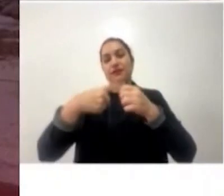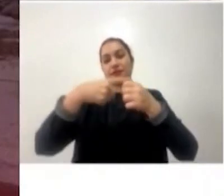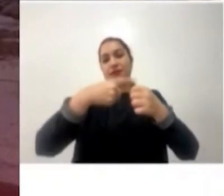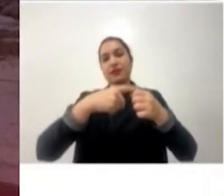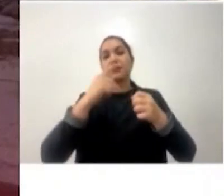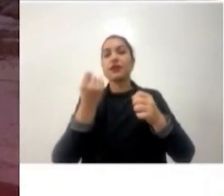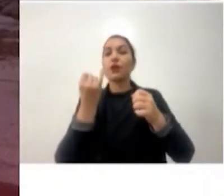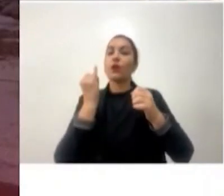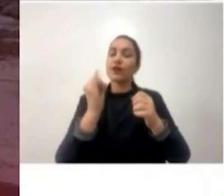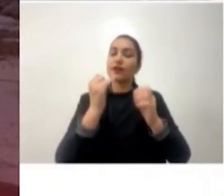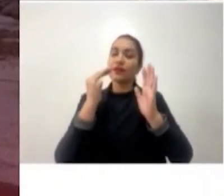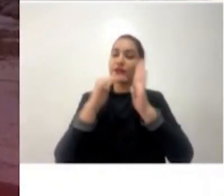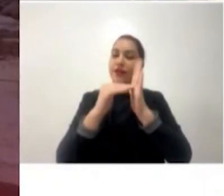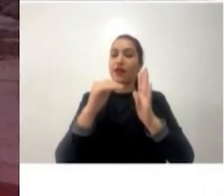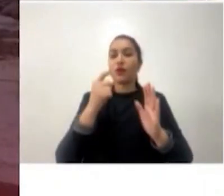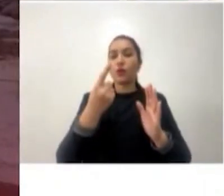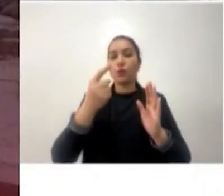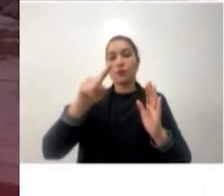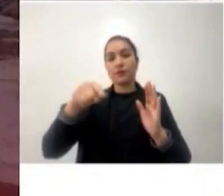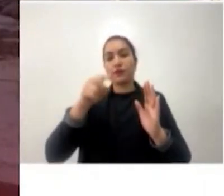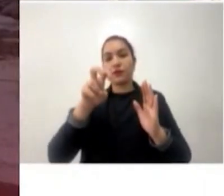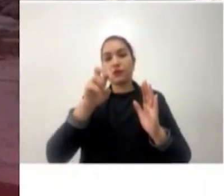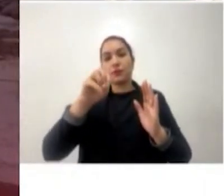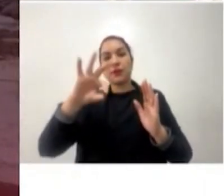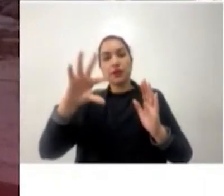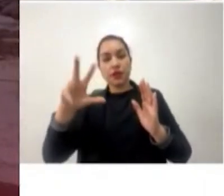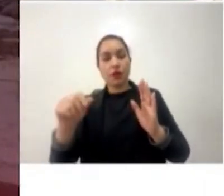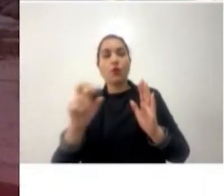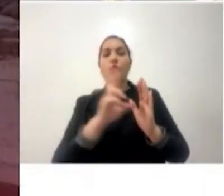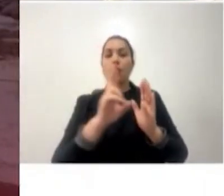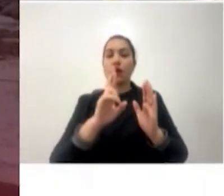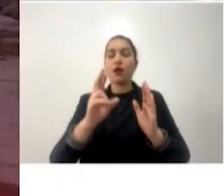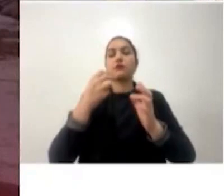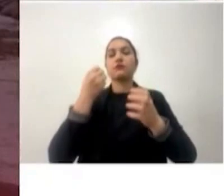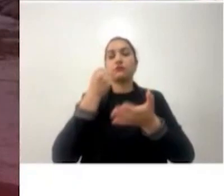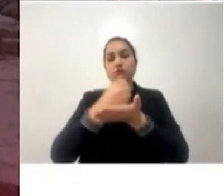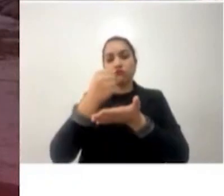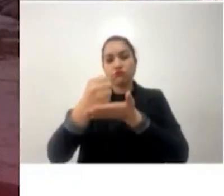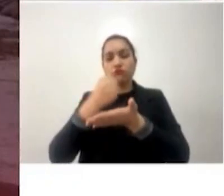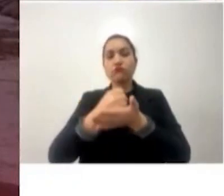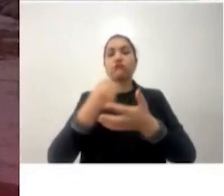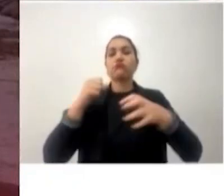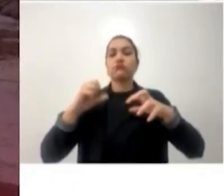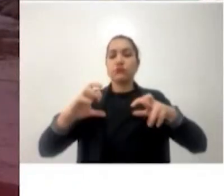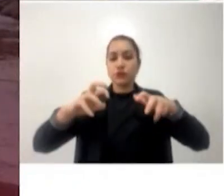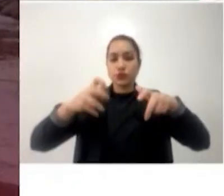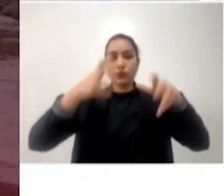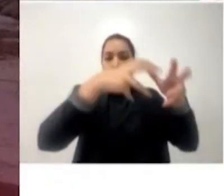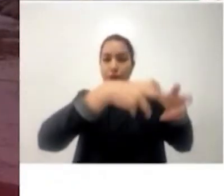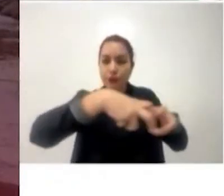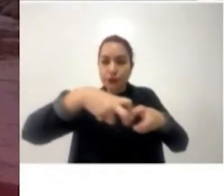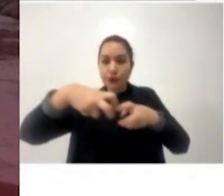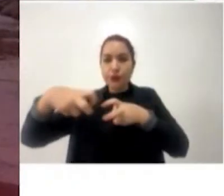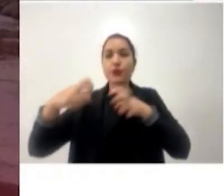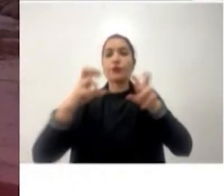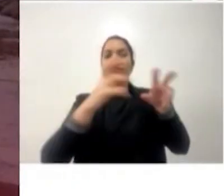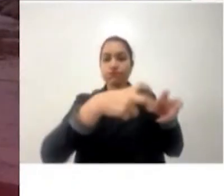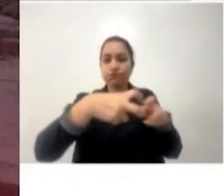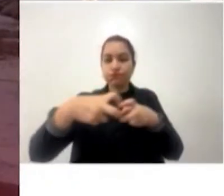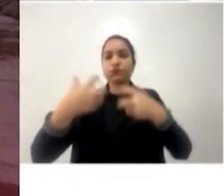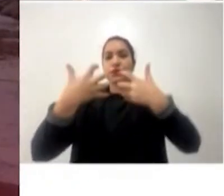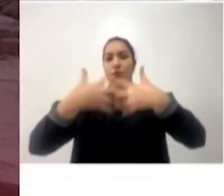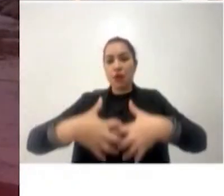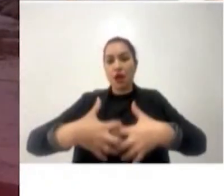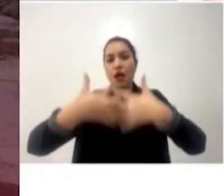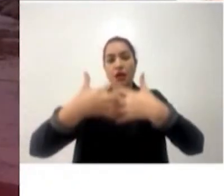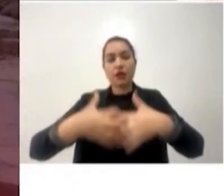até R$1,5 milhão para fazer a contratação dos maquinários e equipamentos para fazer o desassoreamento. E nos municípios em situação